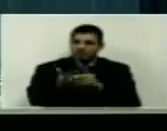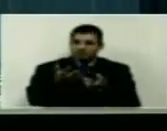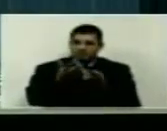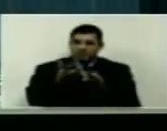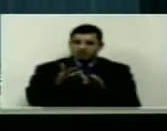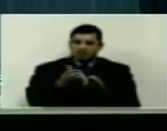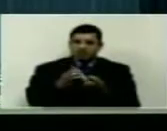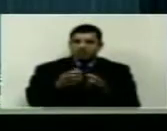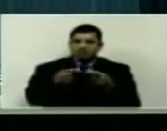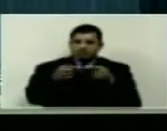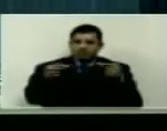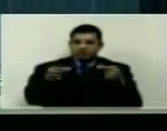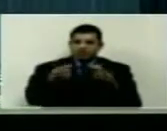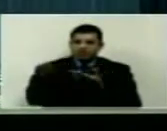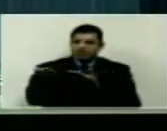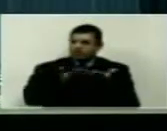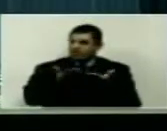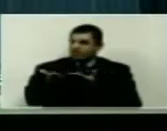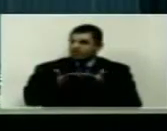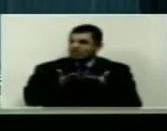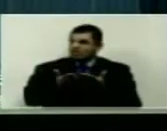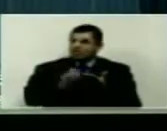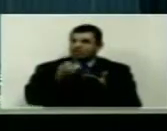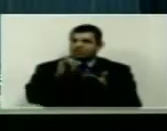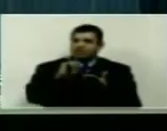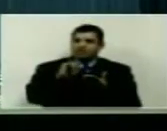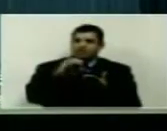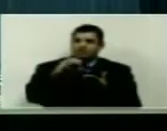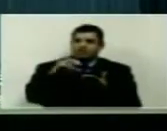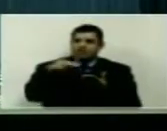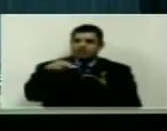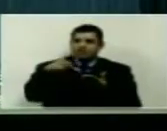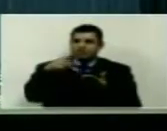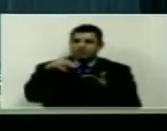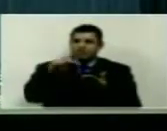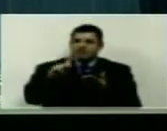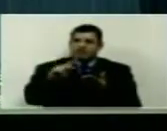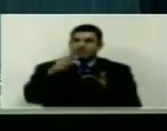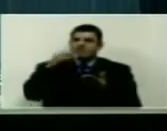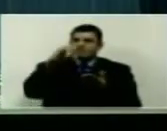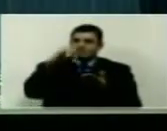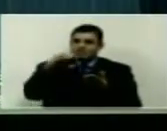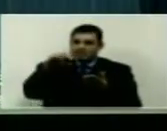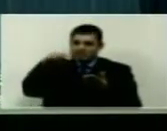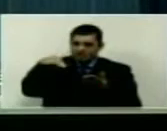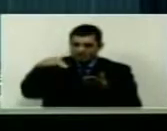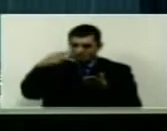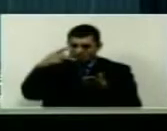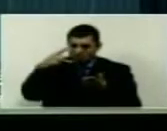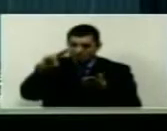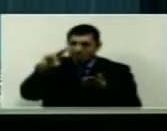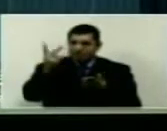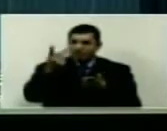que o ticket dos servidores da SNPH está atrasado?